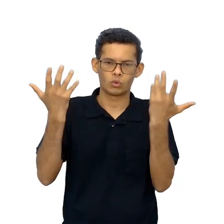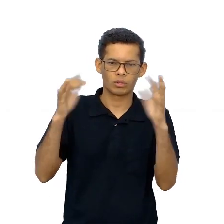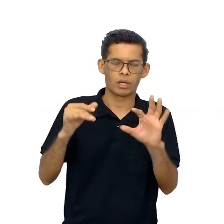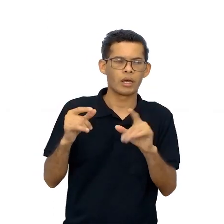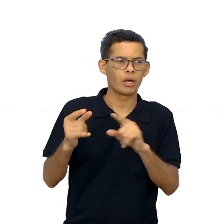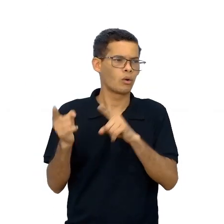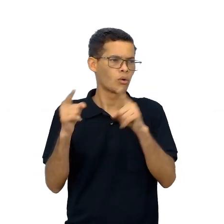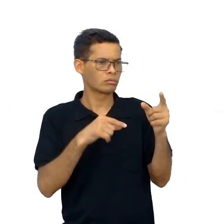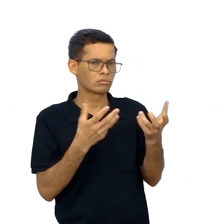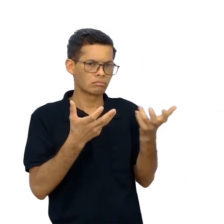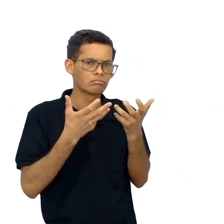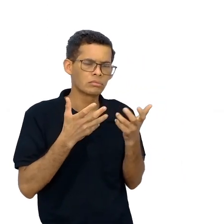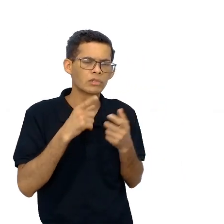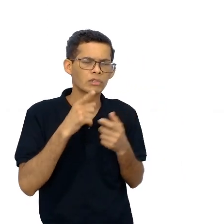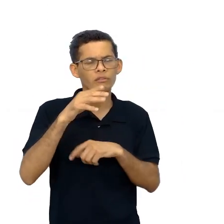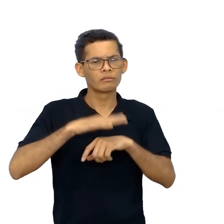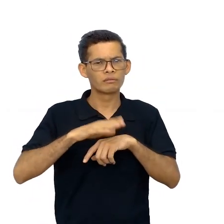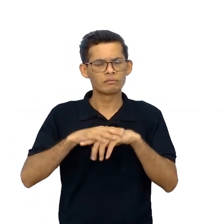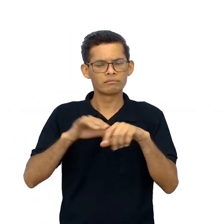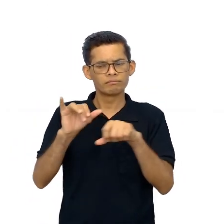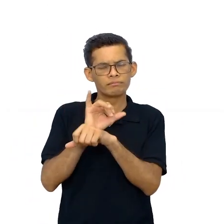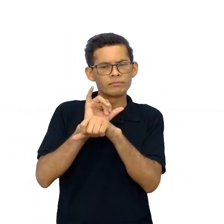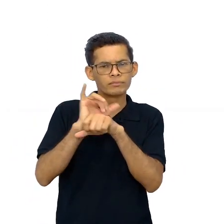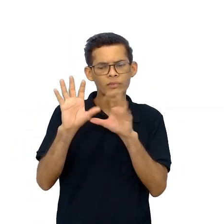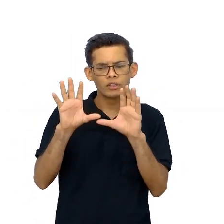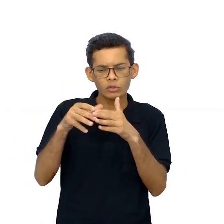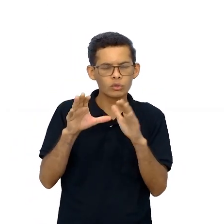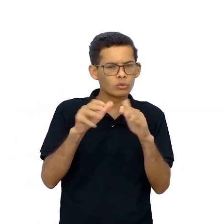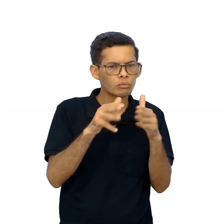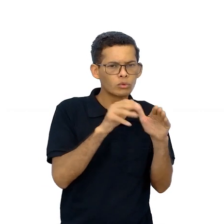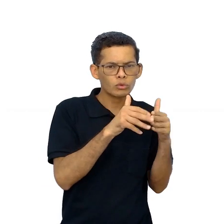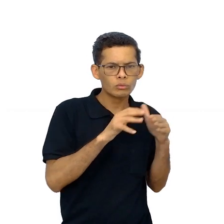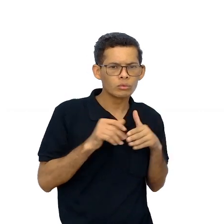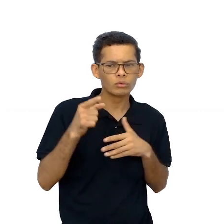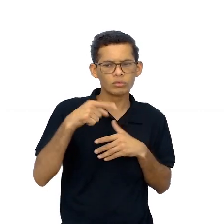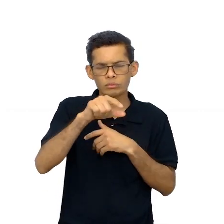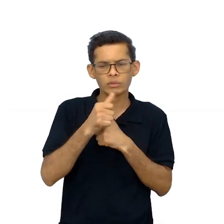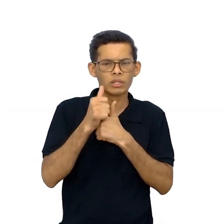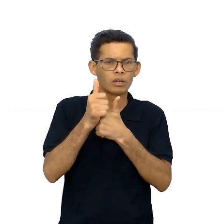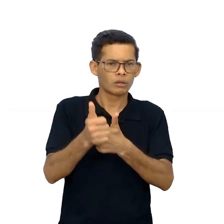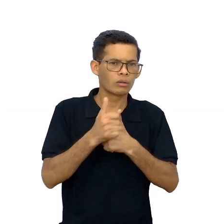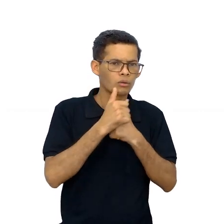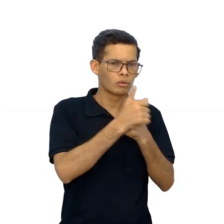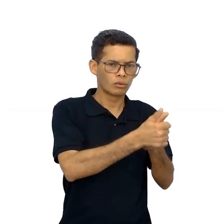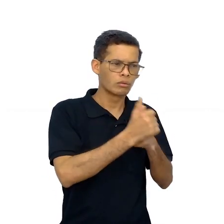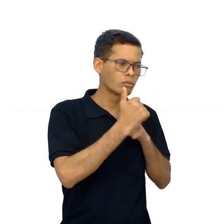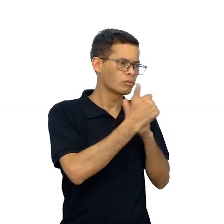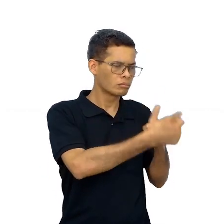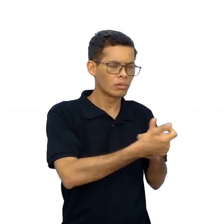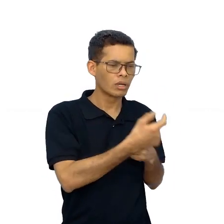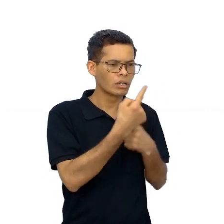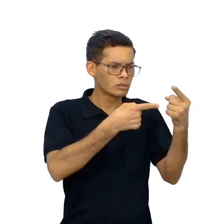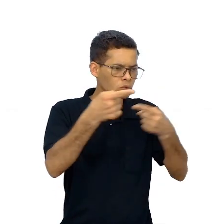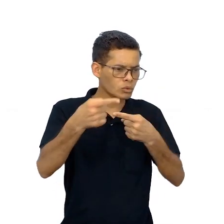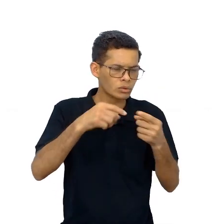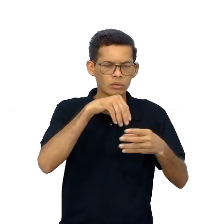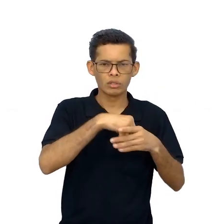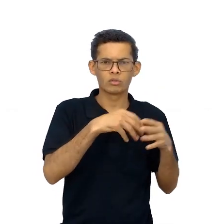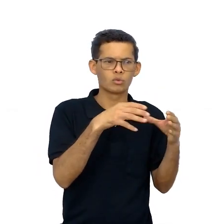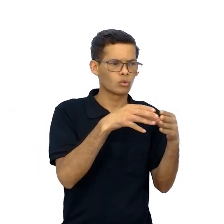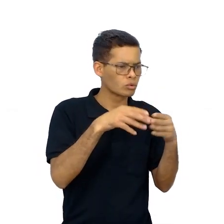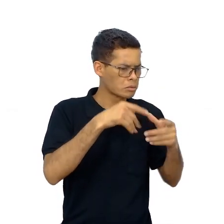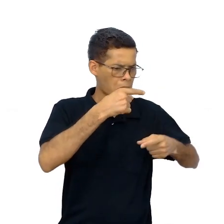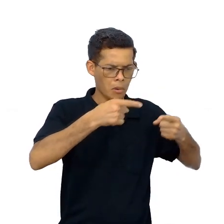Propõem pequenos grupos de desenvolvimento dessas atividades, acompanhem as discussões e o desenvolvimento dos grupos em sala de